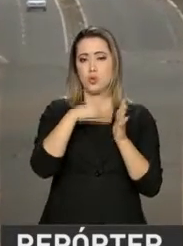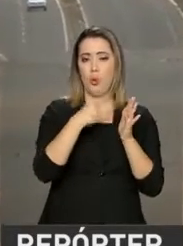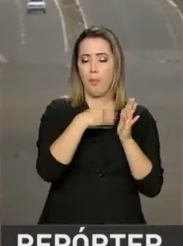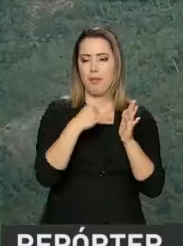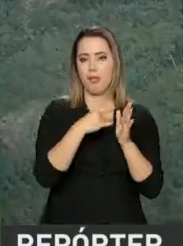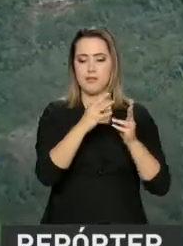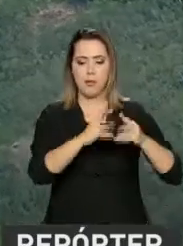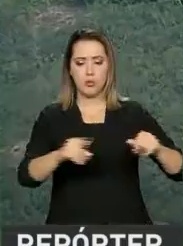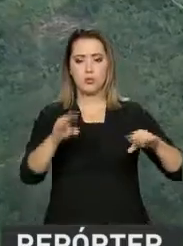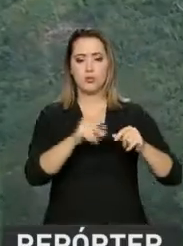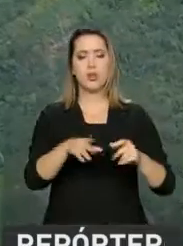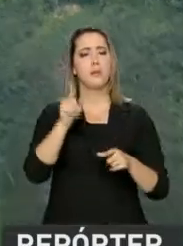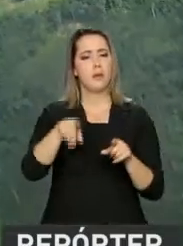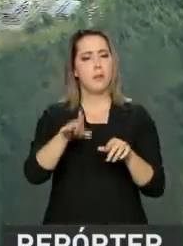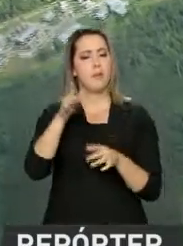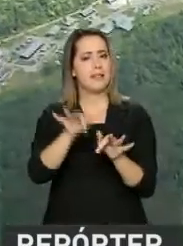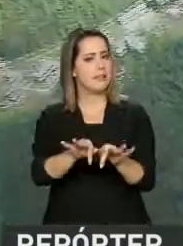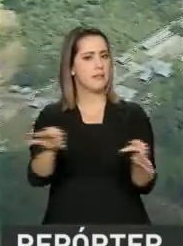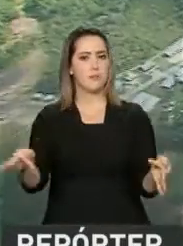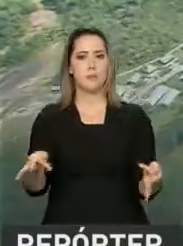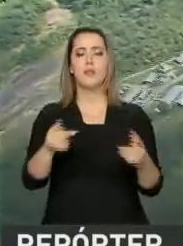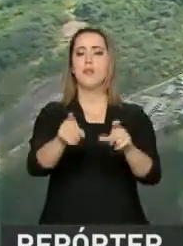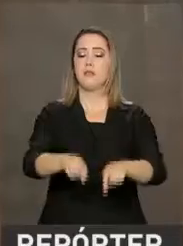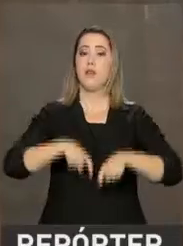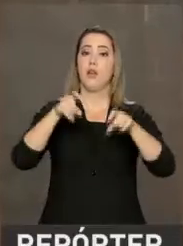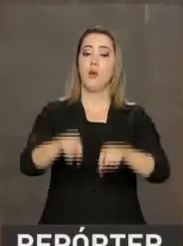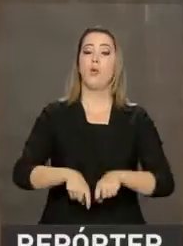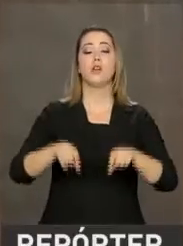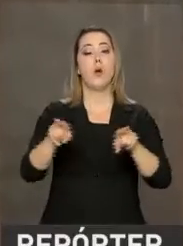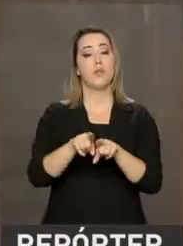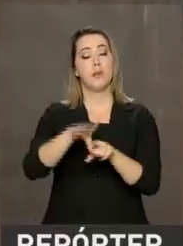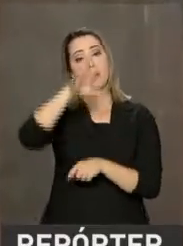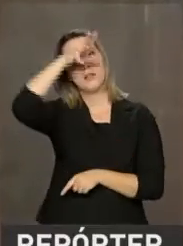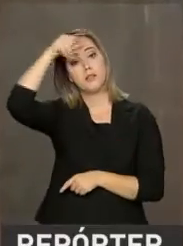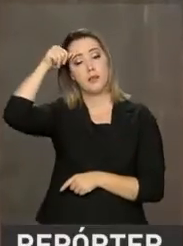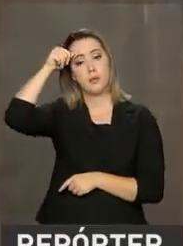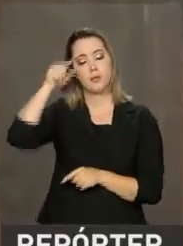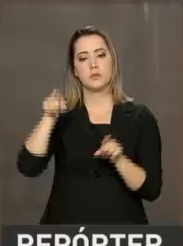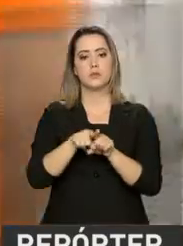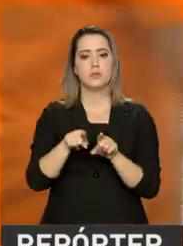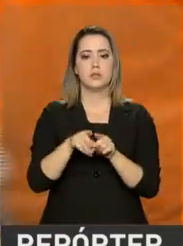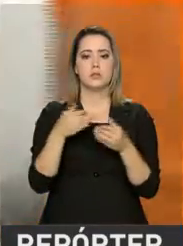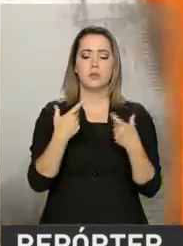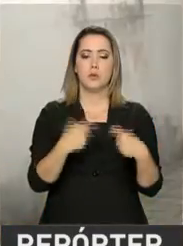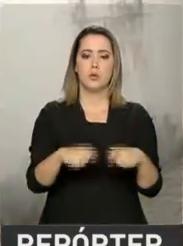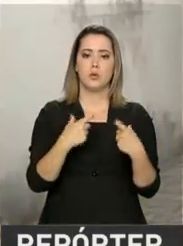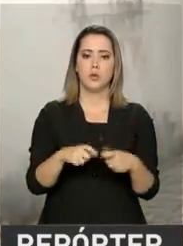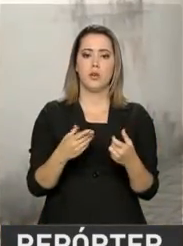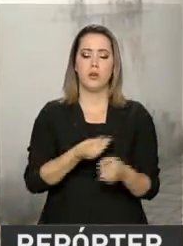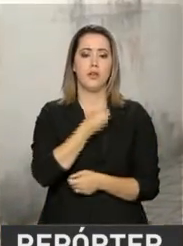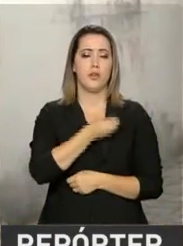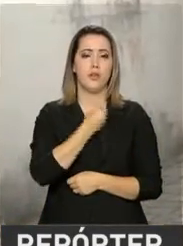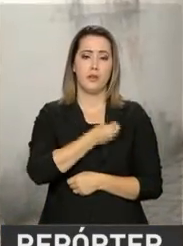facilitar o processo em áreas rurais e na amazônia legal outro eixo abrange moradias em terras da união é o caso de fábio